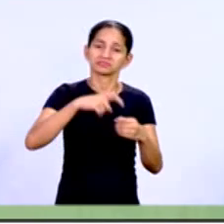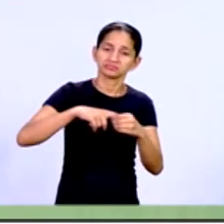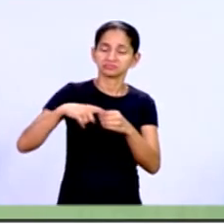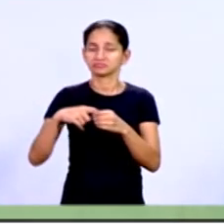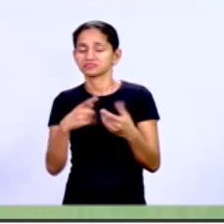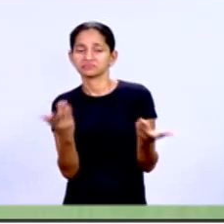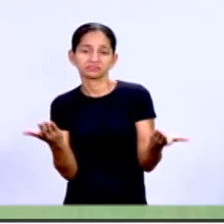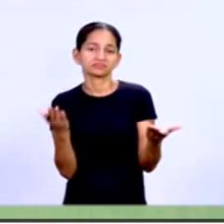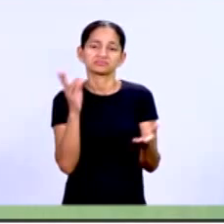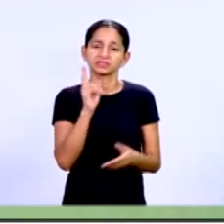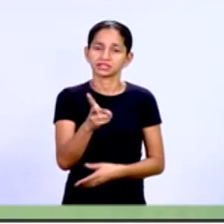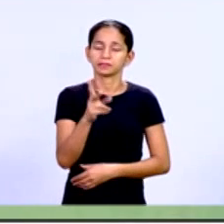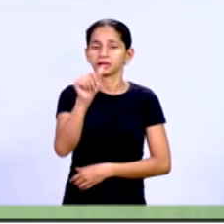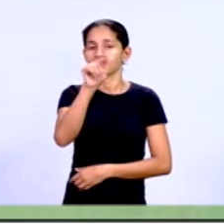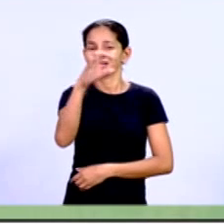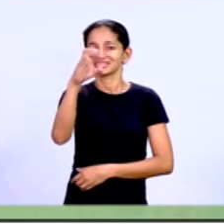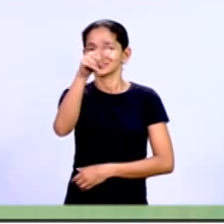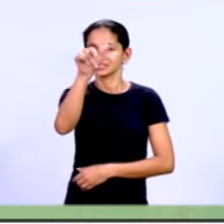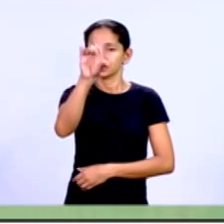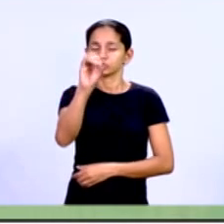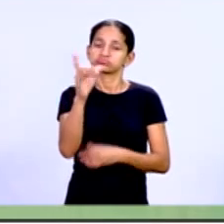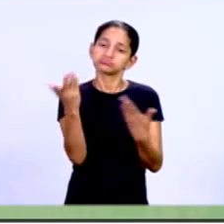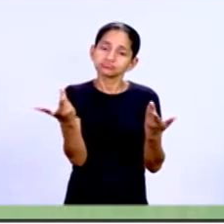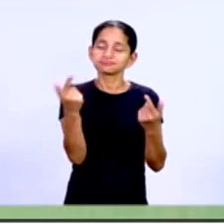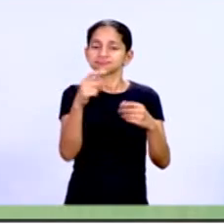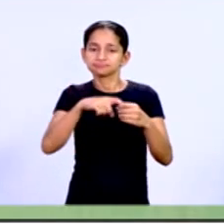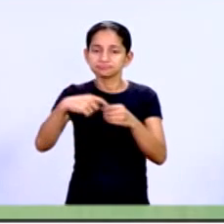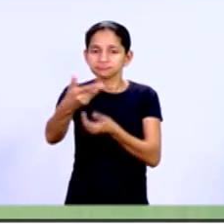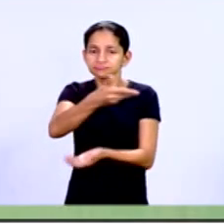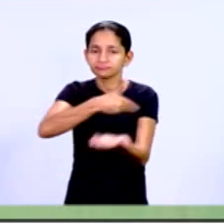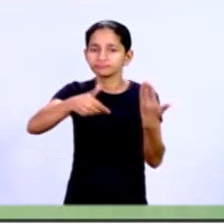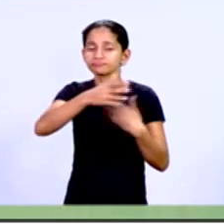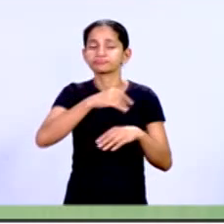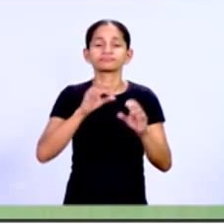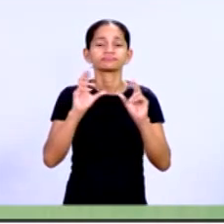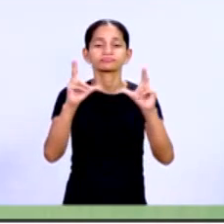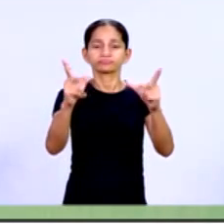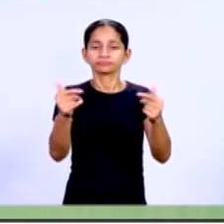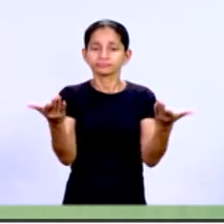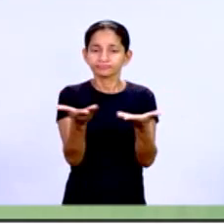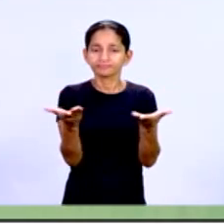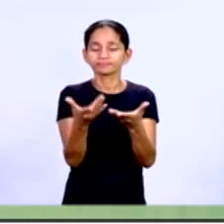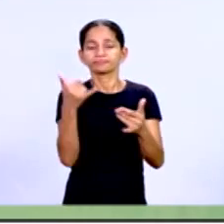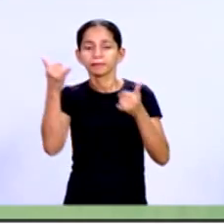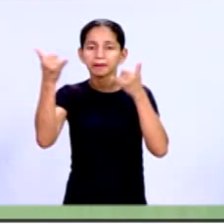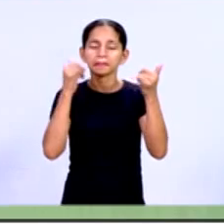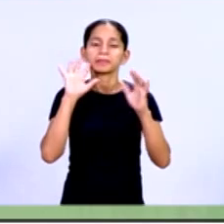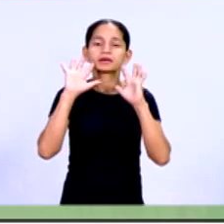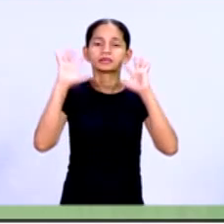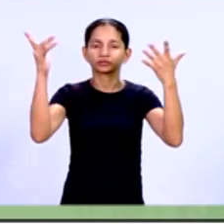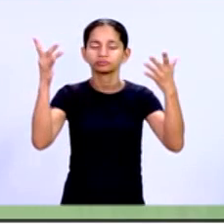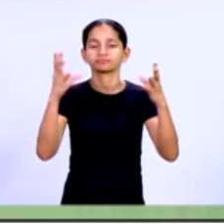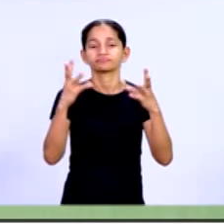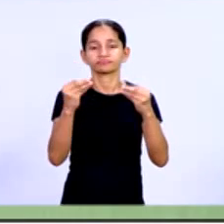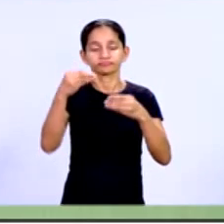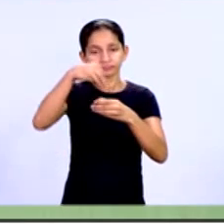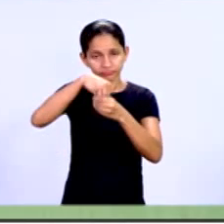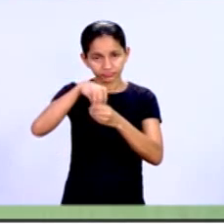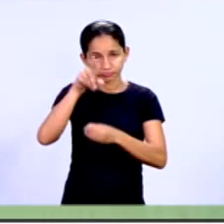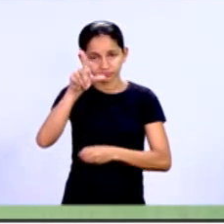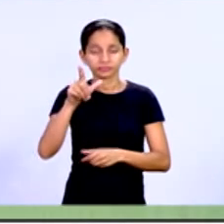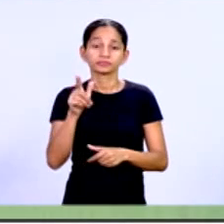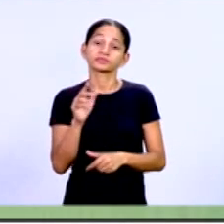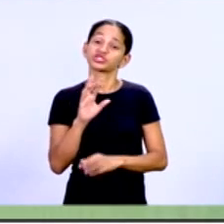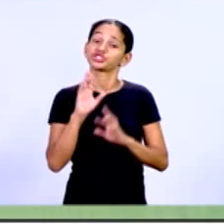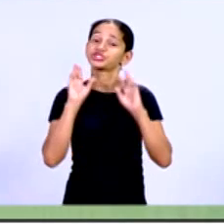ações, através de institucionalização do mercado secundário para esses ativos. Aí